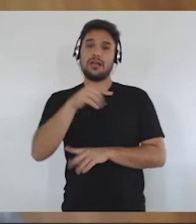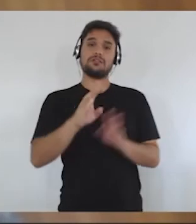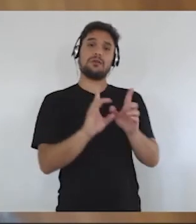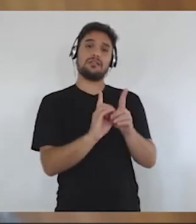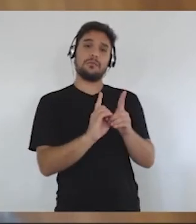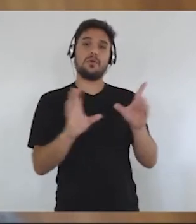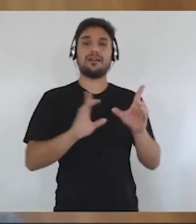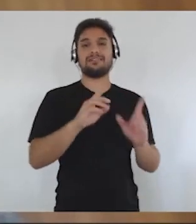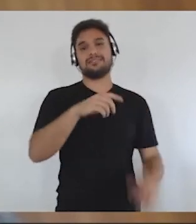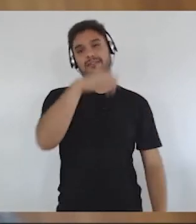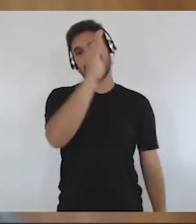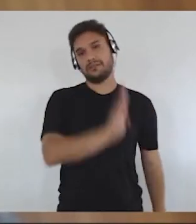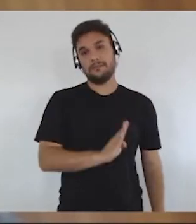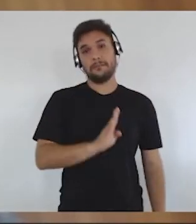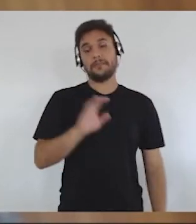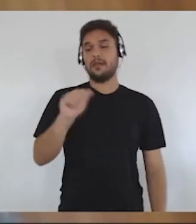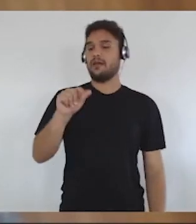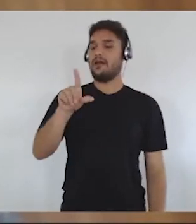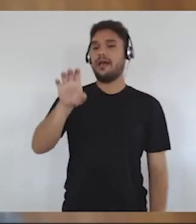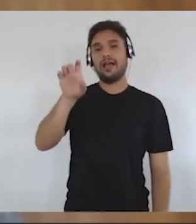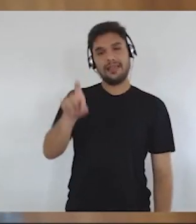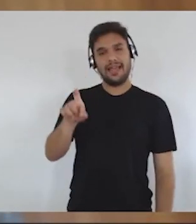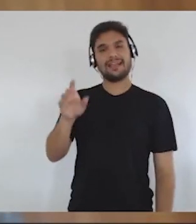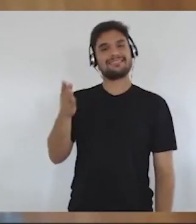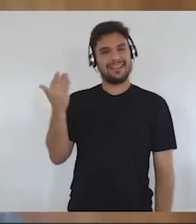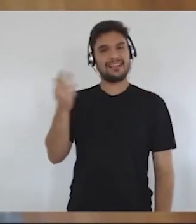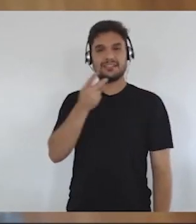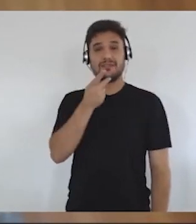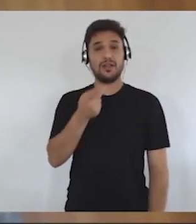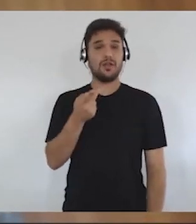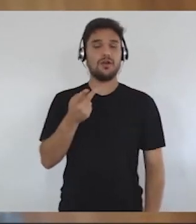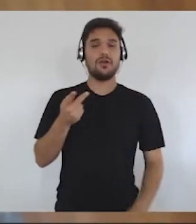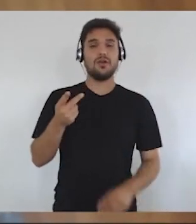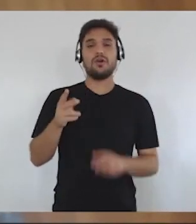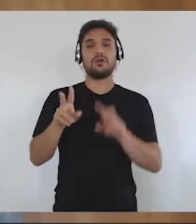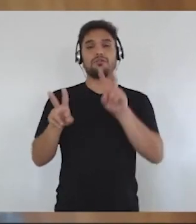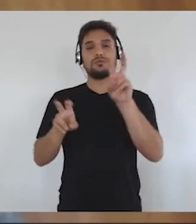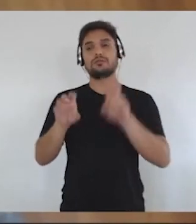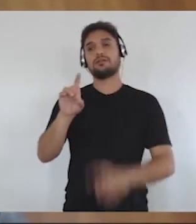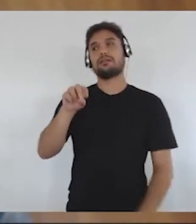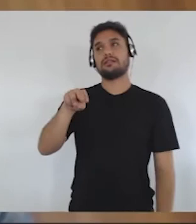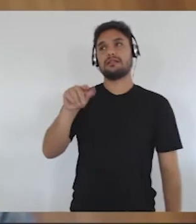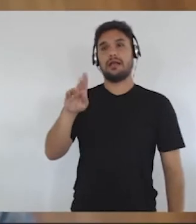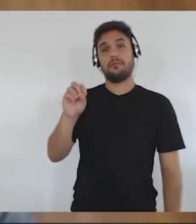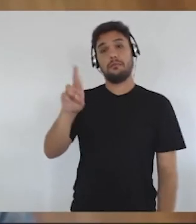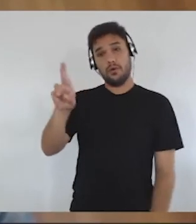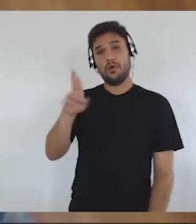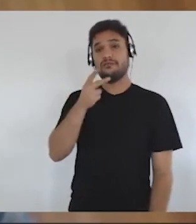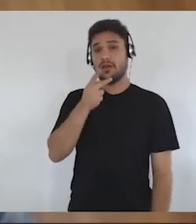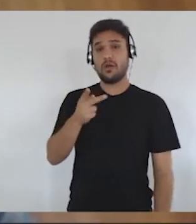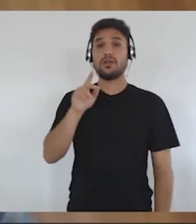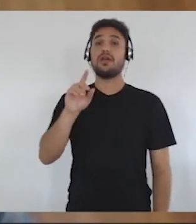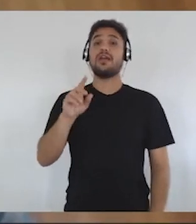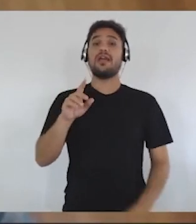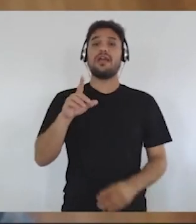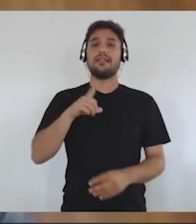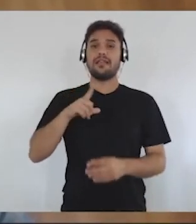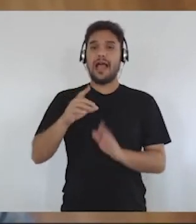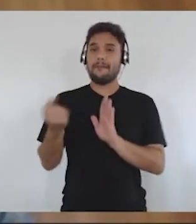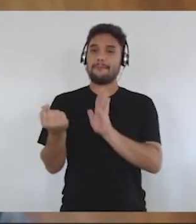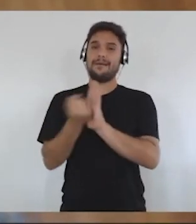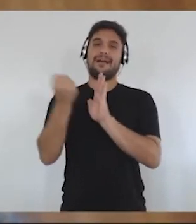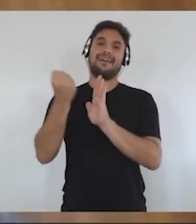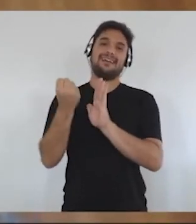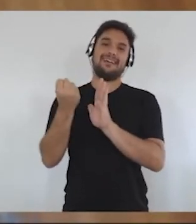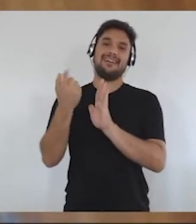de direito. E como bem dito pelo Dr. Alex, quando cita o grande Nabor Bulhões, que fala que há digitais da advocacia